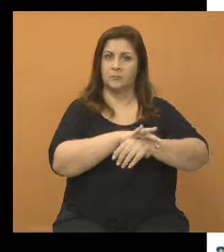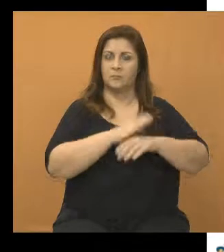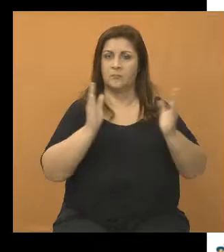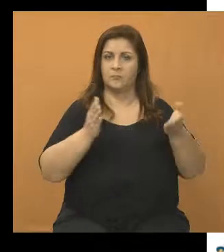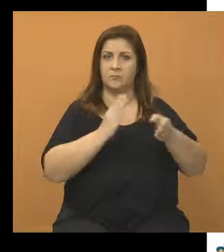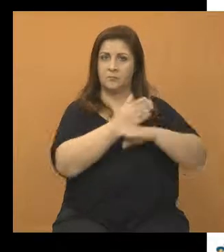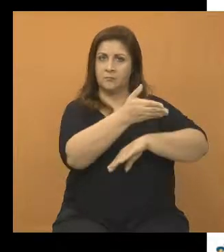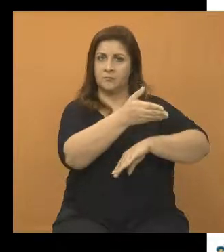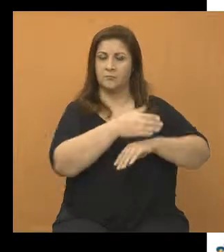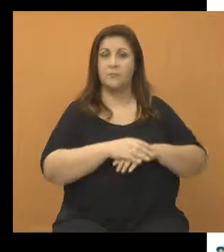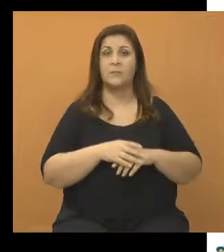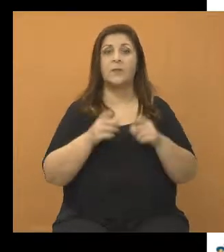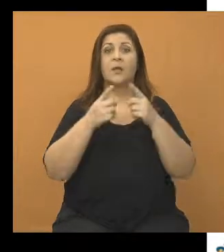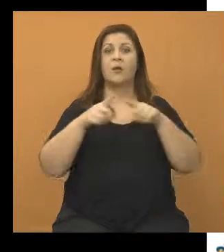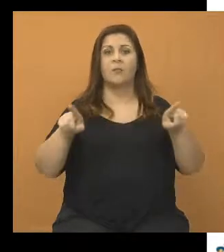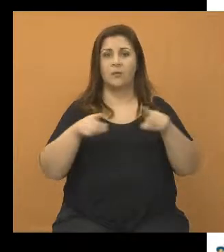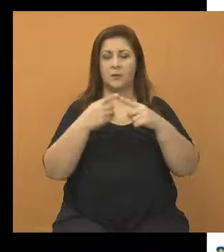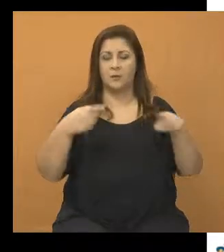Orquestra Tocando Futuro e inclusão